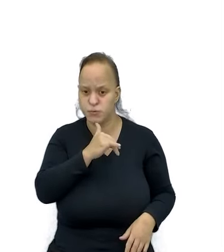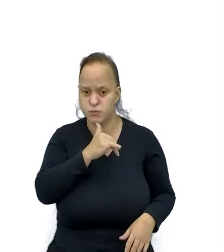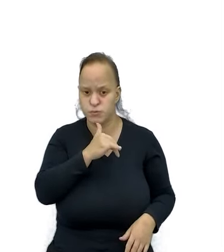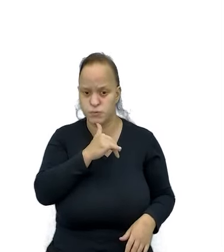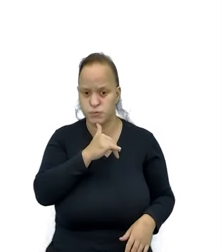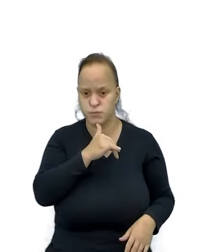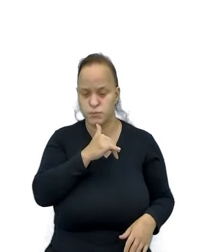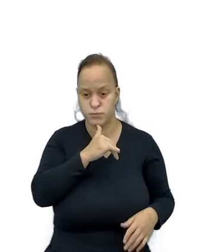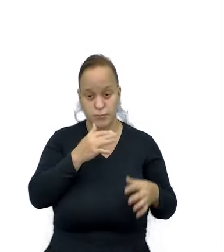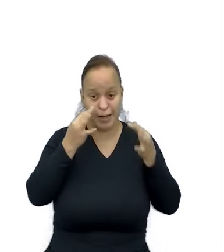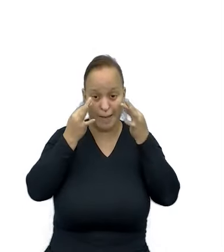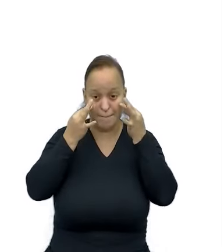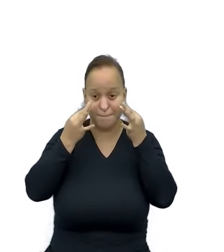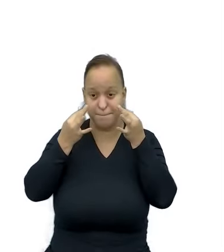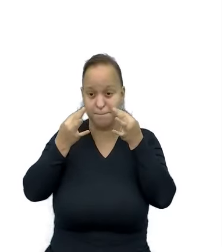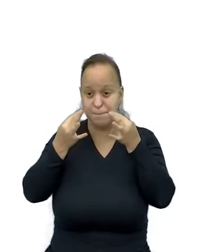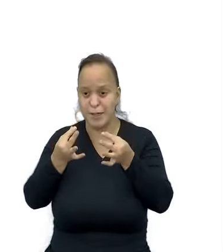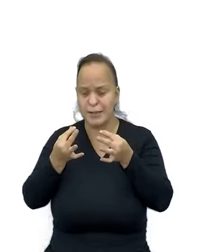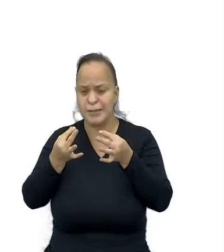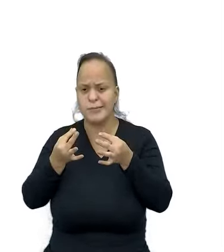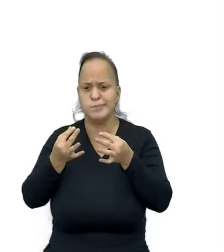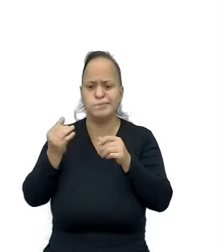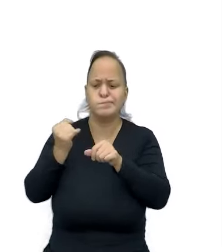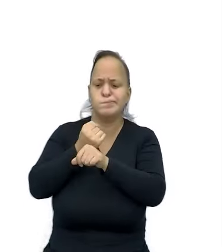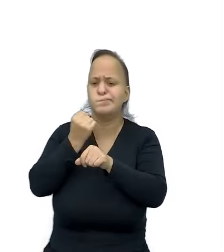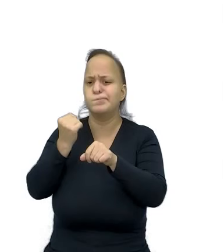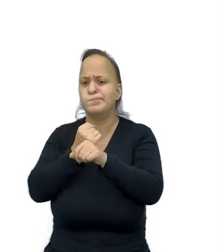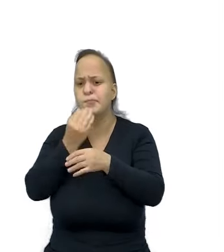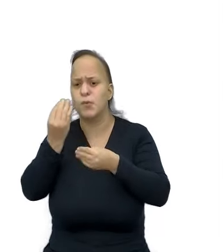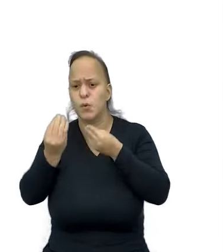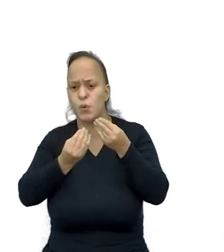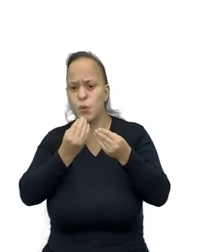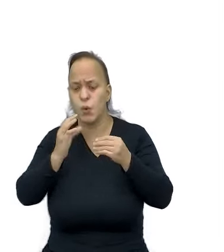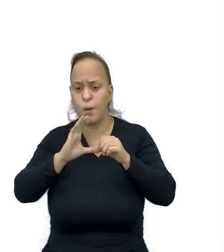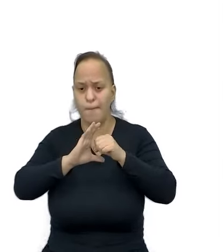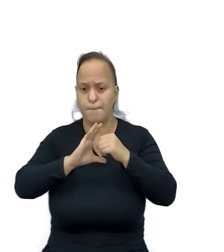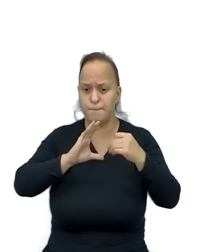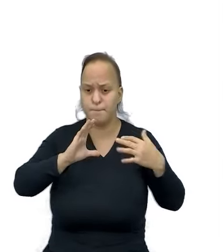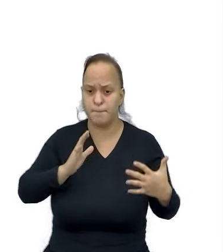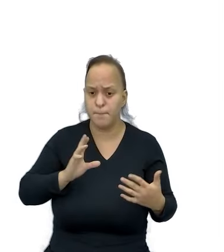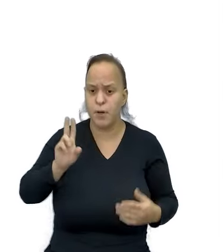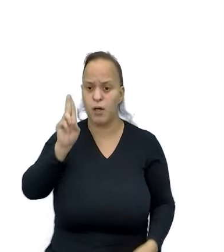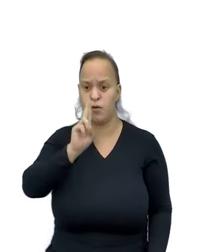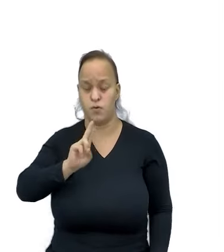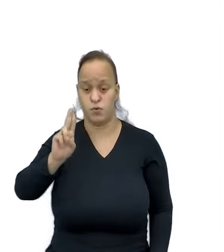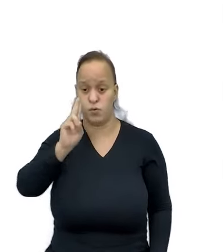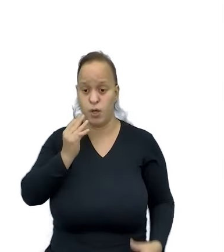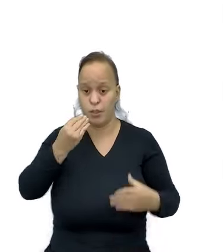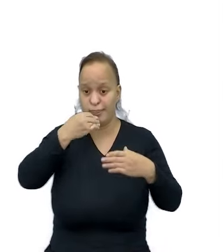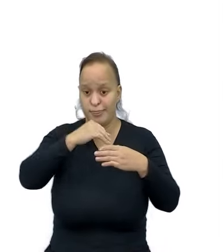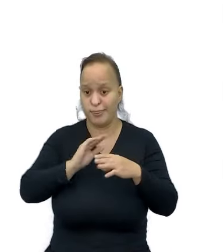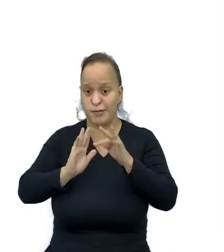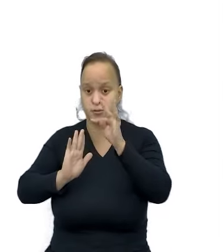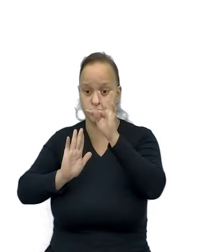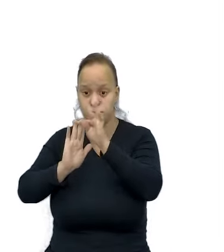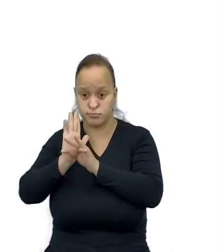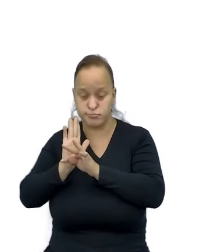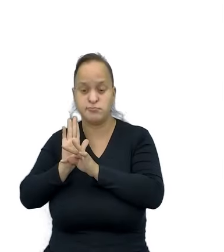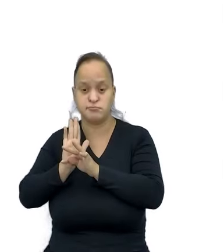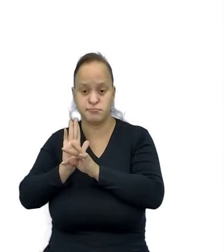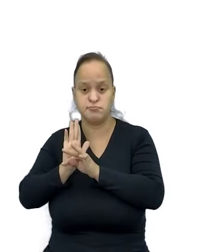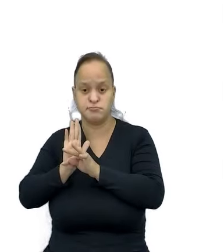leitor, observando, né, como que é construído, como que ele é feito, as características utilizadas dentro desse texto, para ele